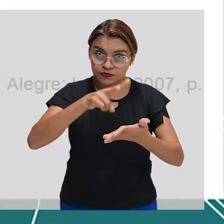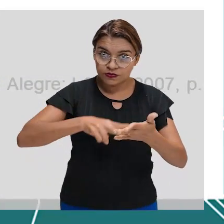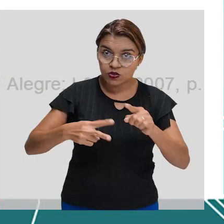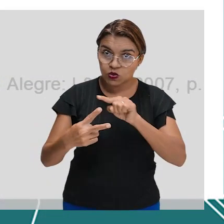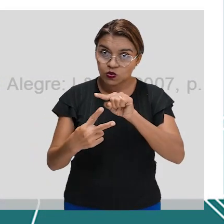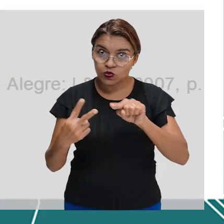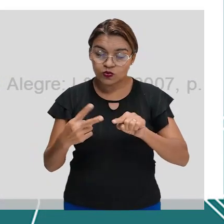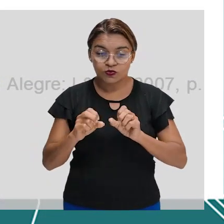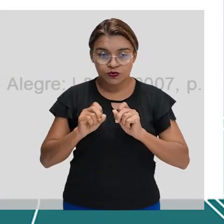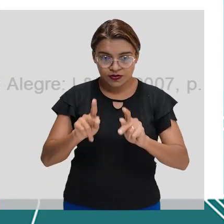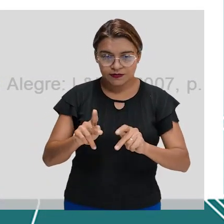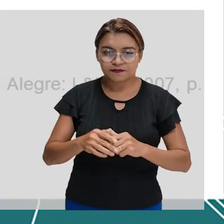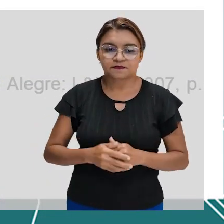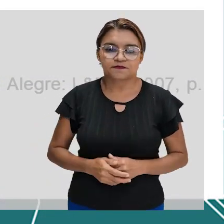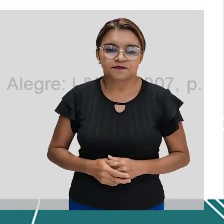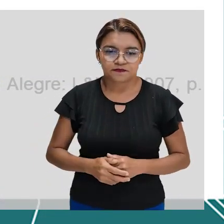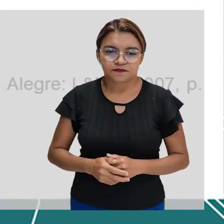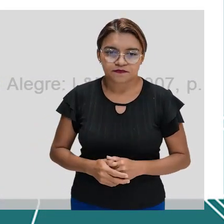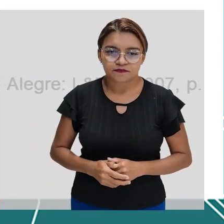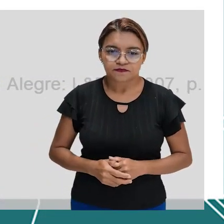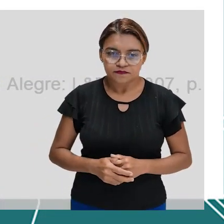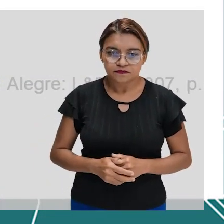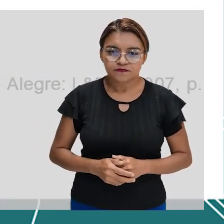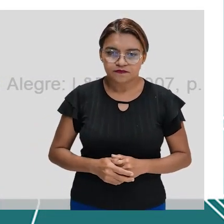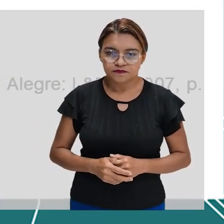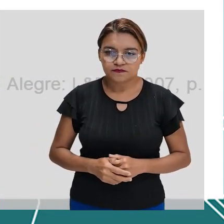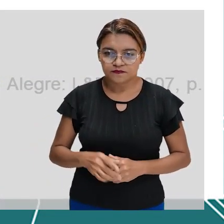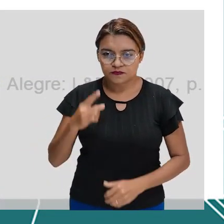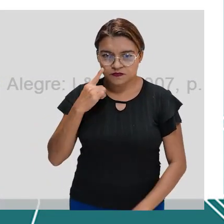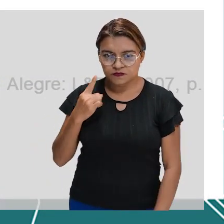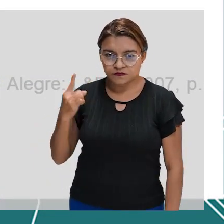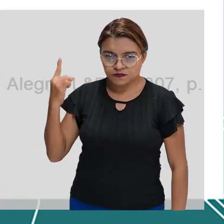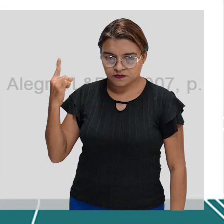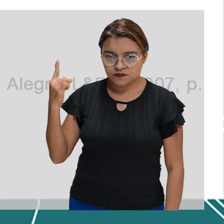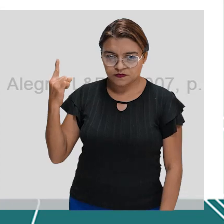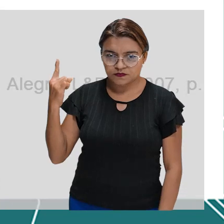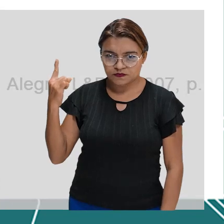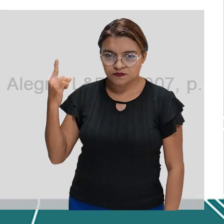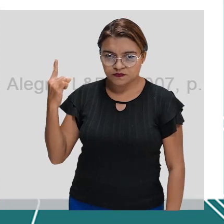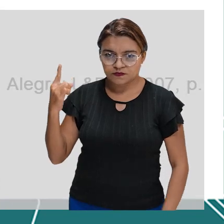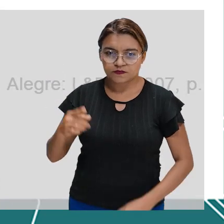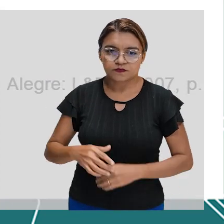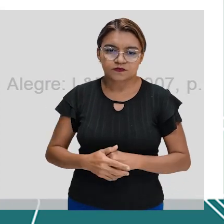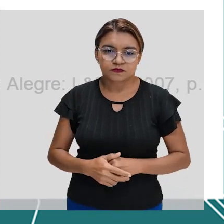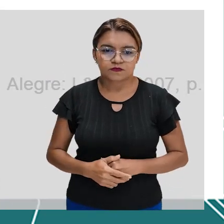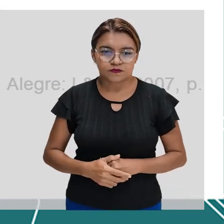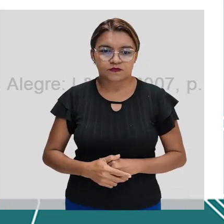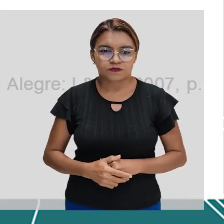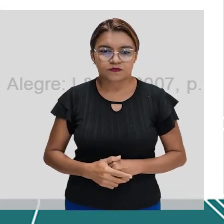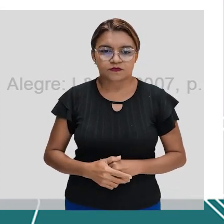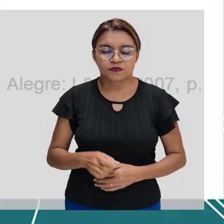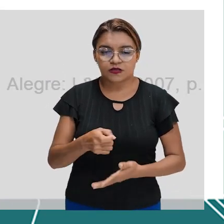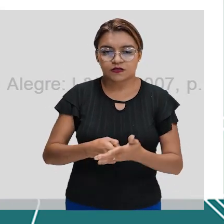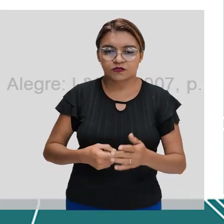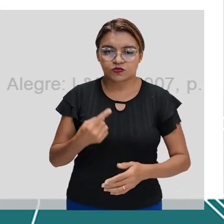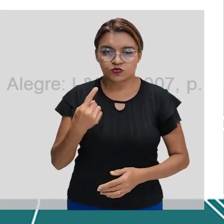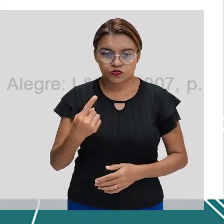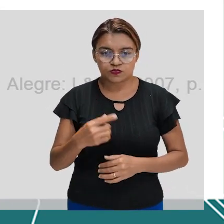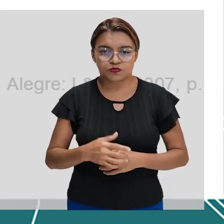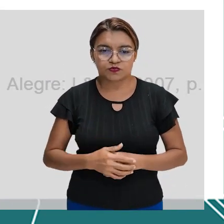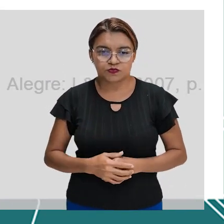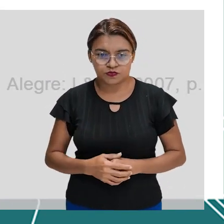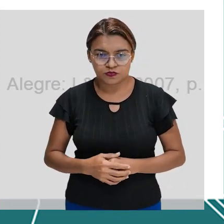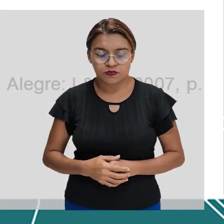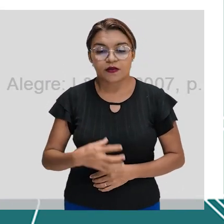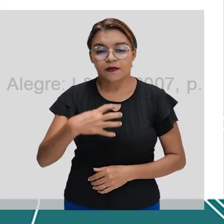dois textos tá bom acompanha aí ó a questão deve ser respondida com base na leitura dos trechos a seguir texto 1 tanto